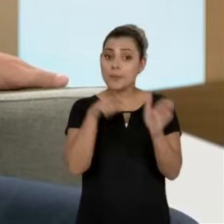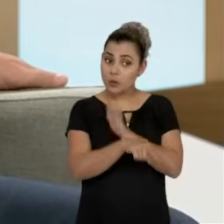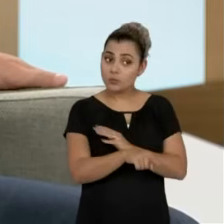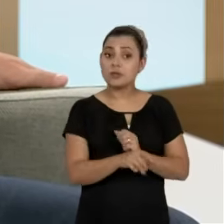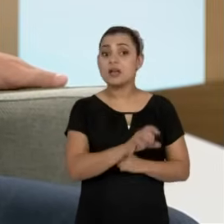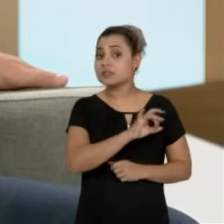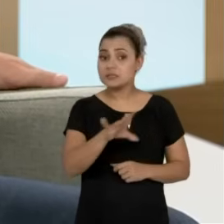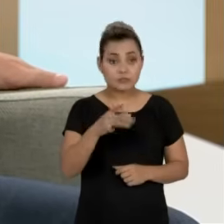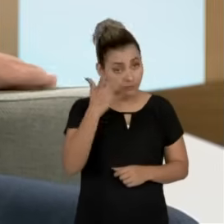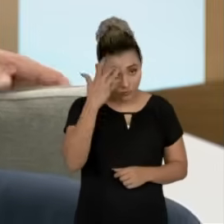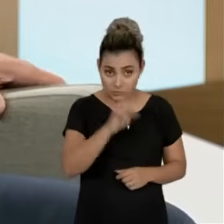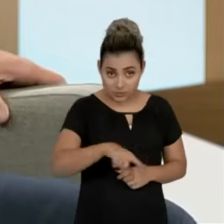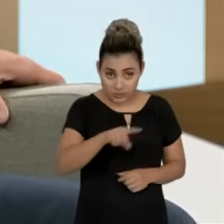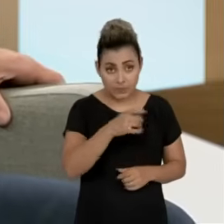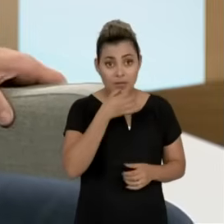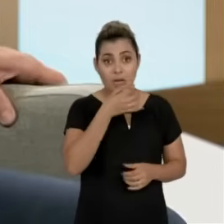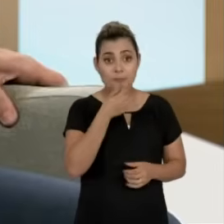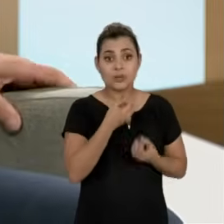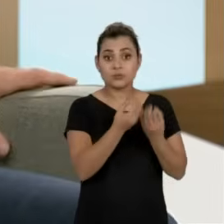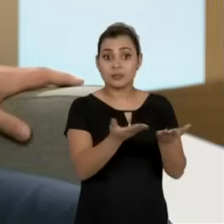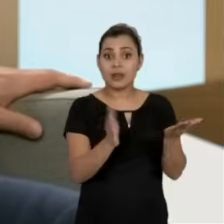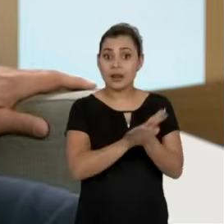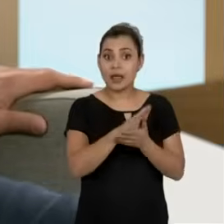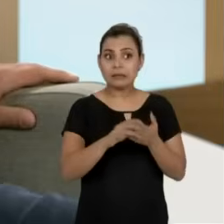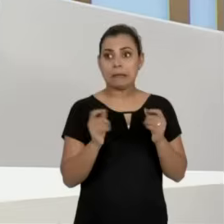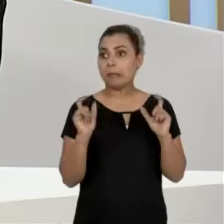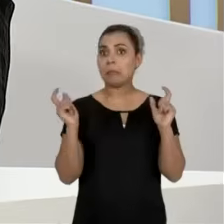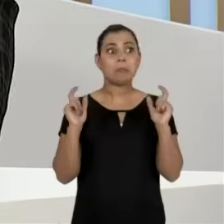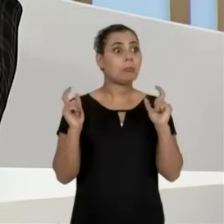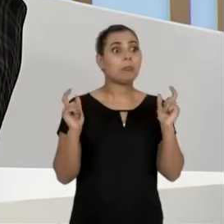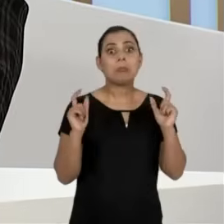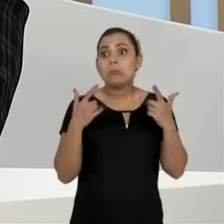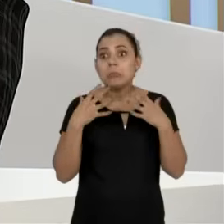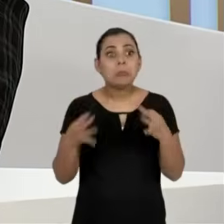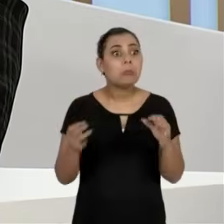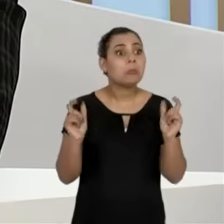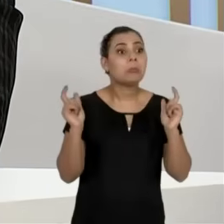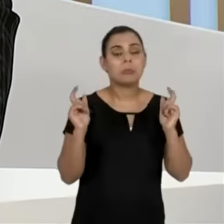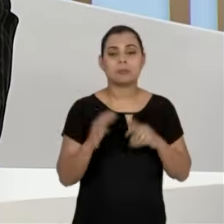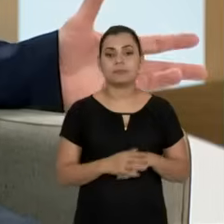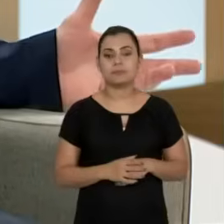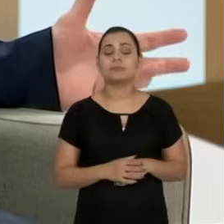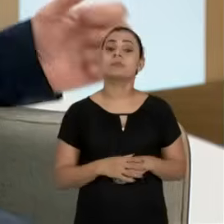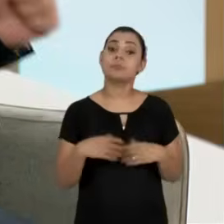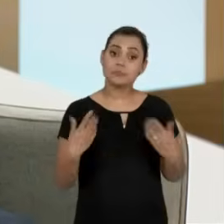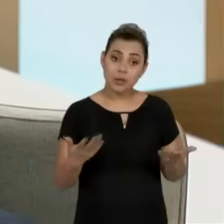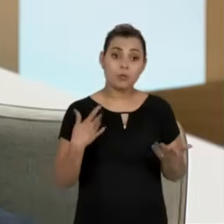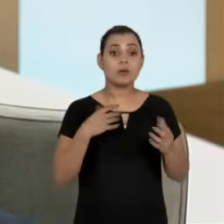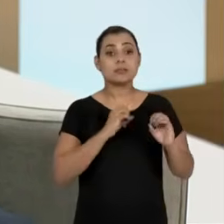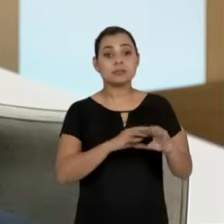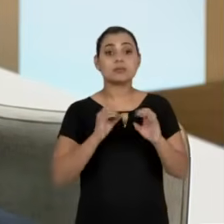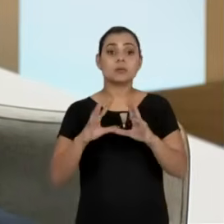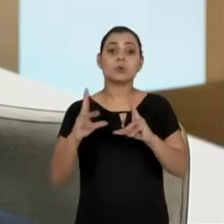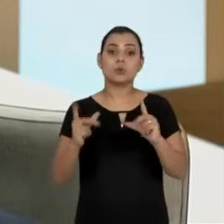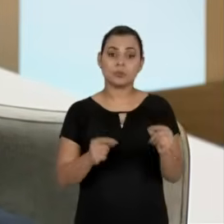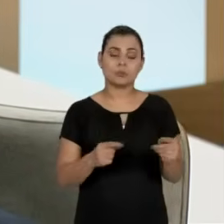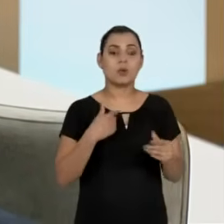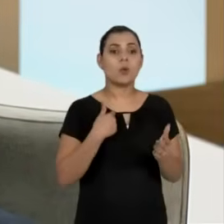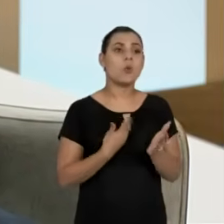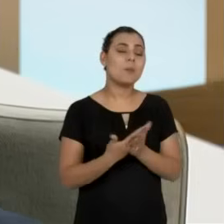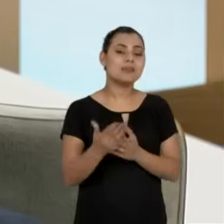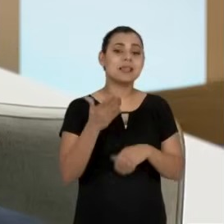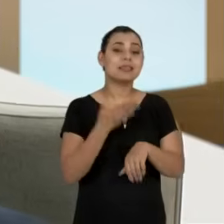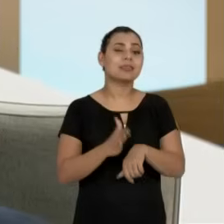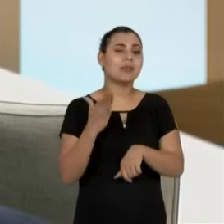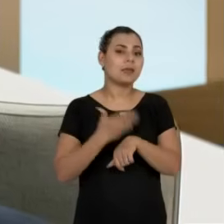Se vocês não souberem, eu não vou dar o remédio. E todo mundo ficava logo prestando atenção. E aí não dava para ensinar todo mundo. Então a gente começou a